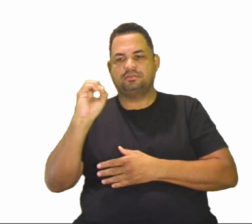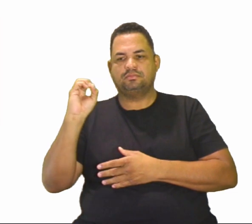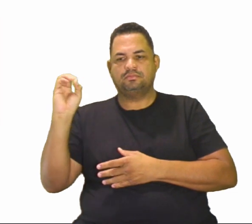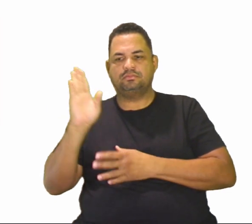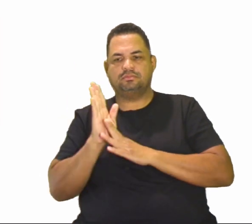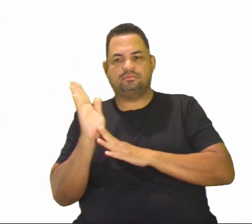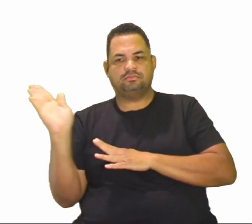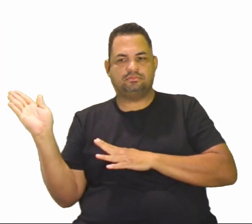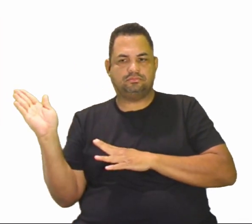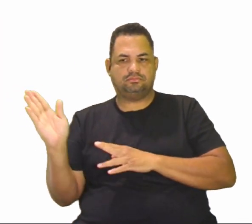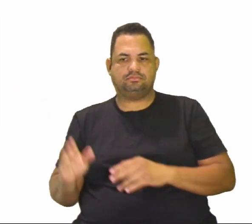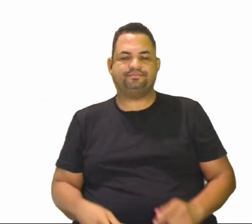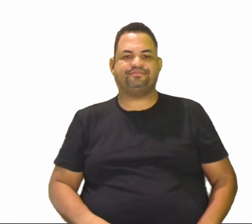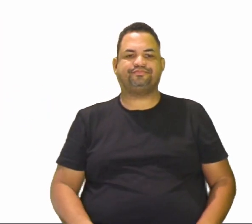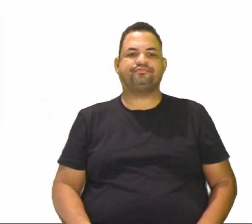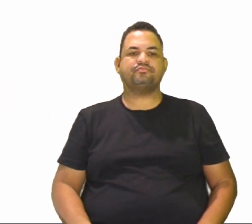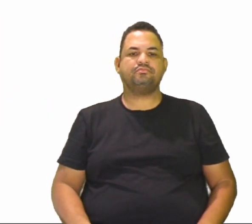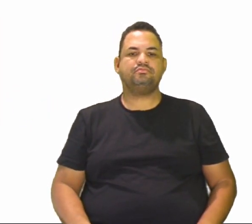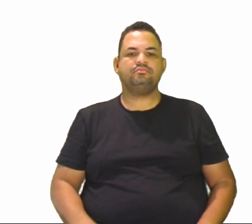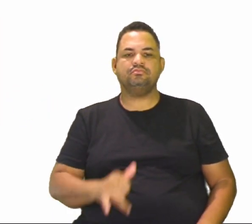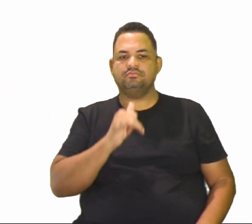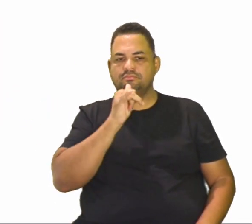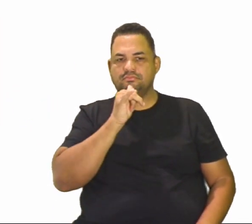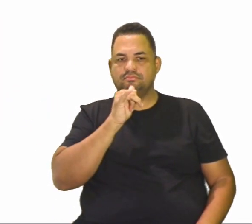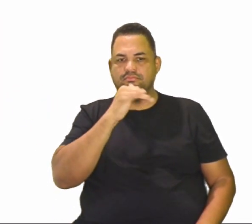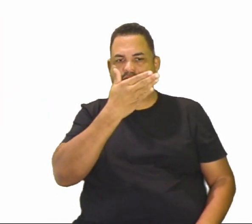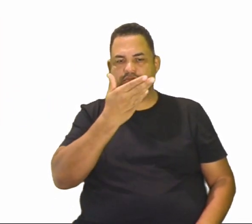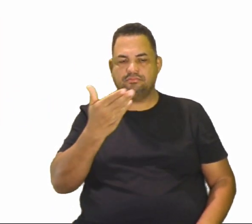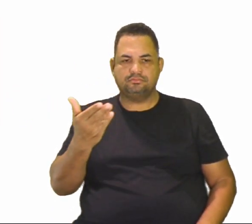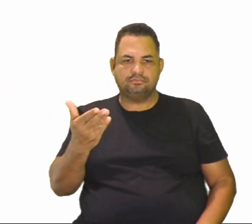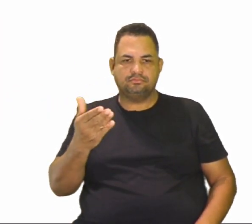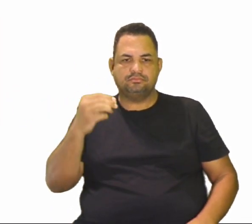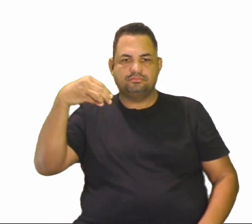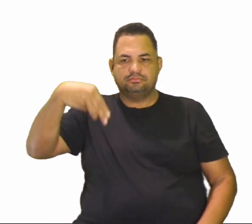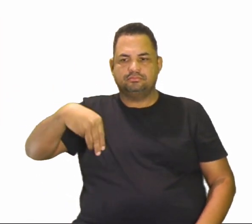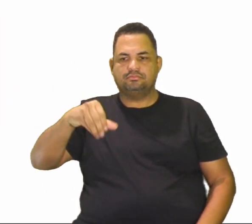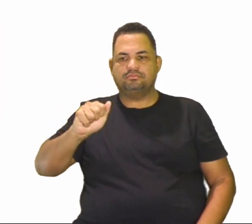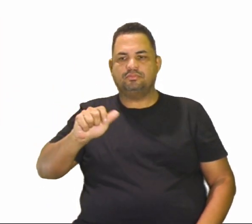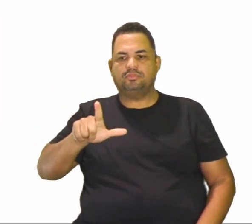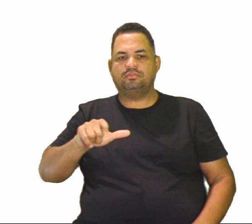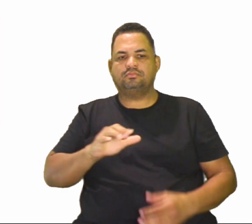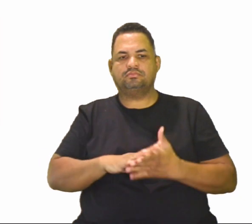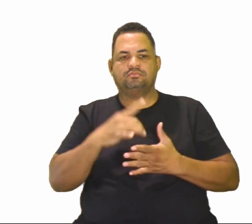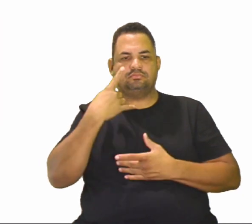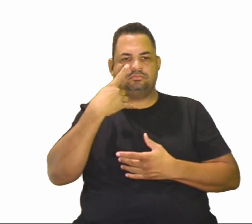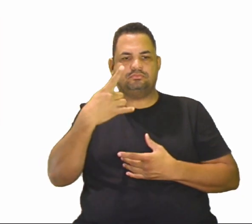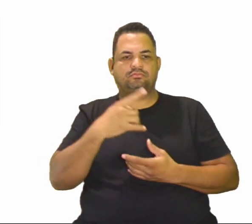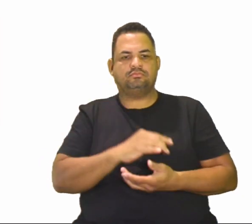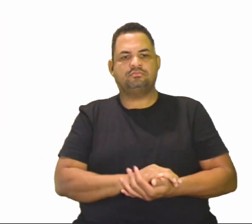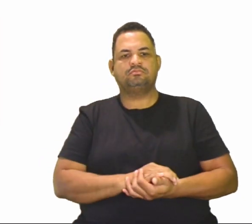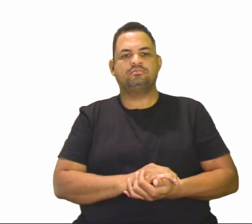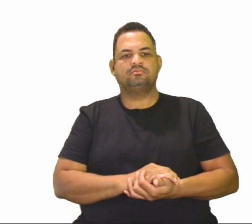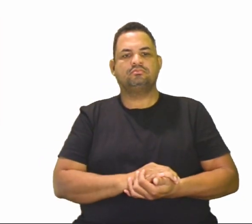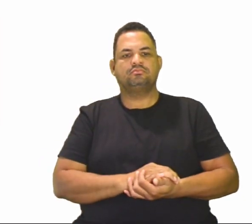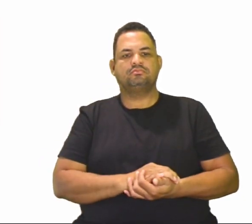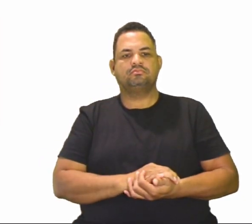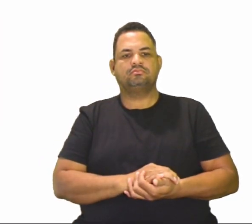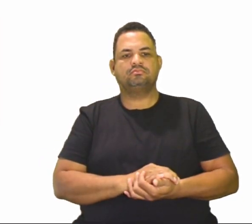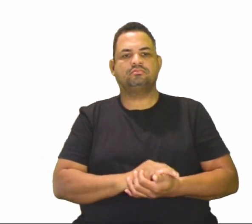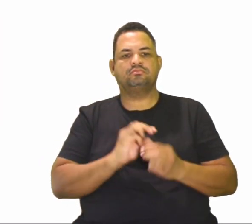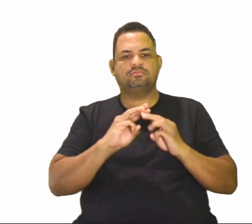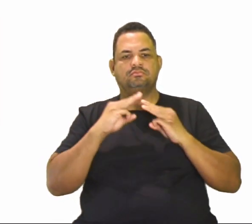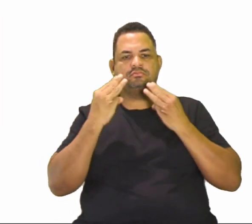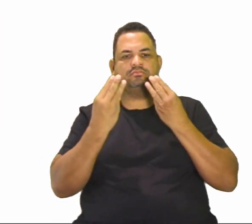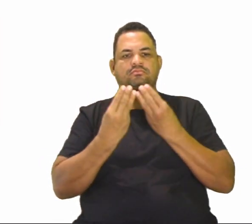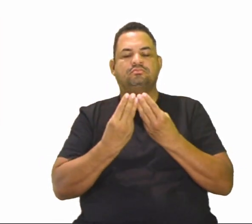grande. Para exemplificar sobre mol, vejamos, a massa atômica